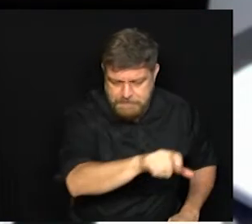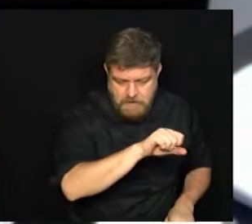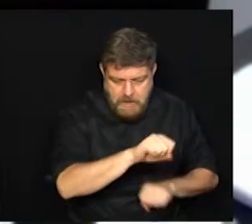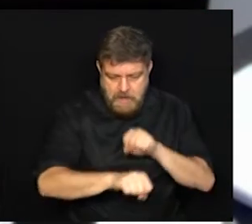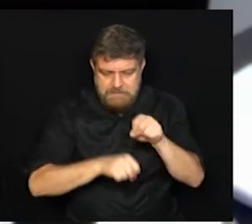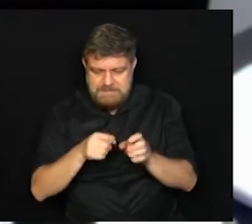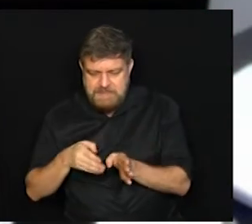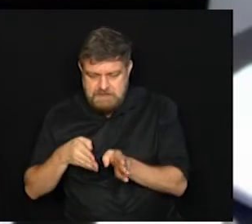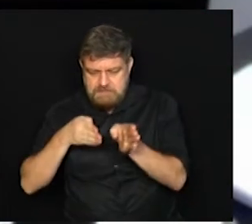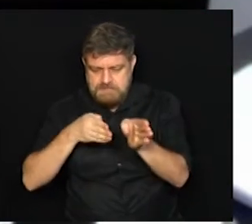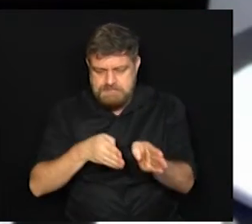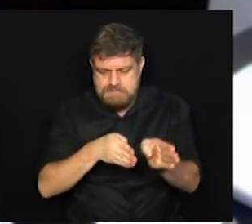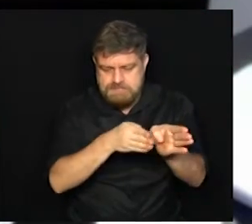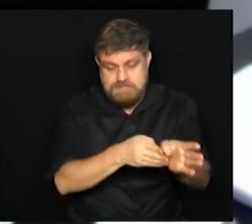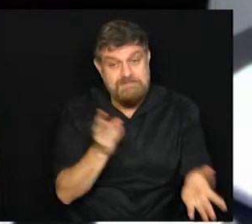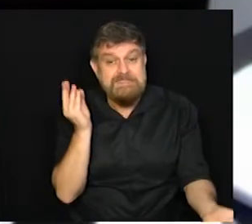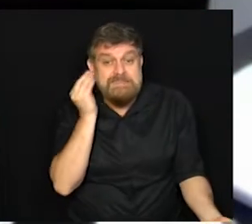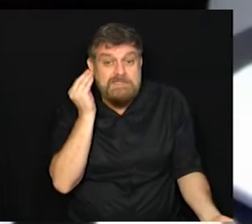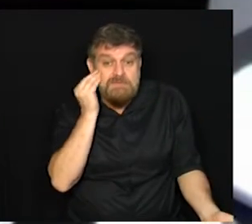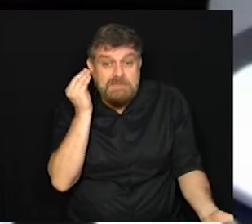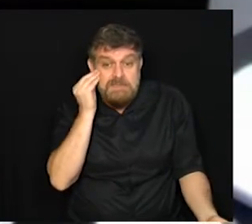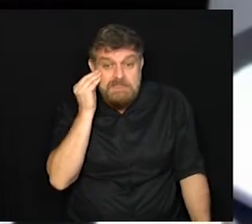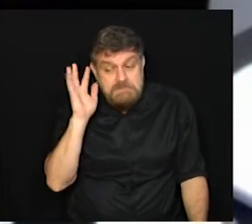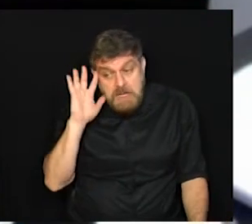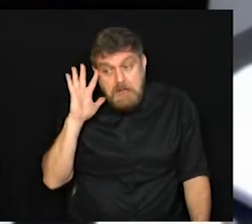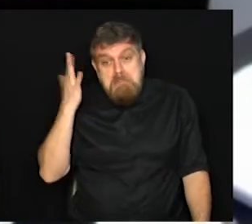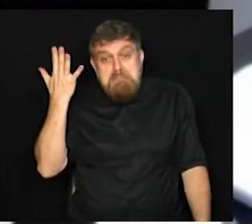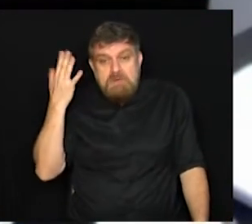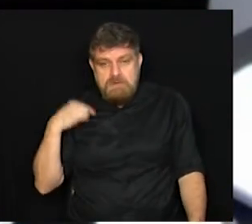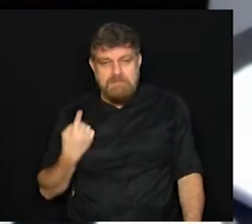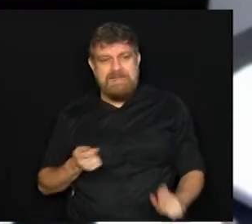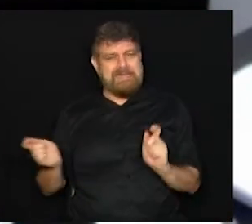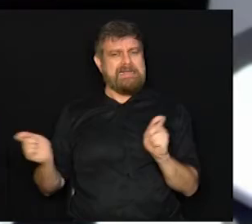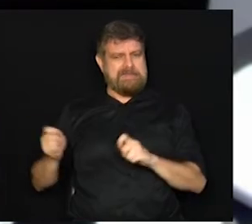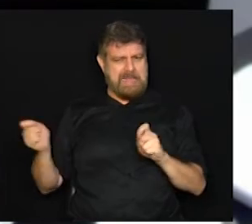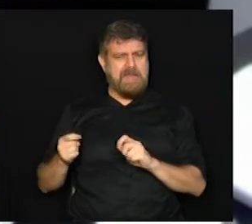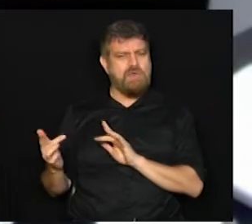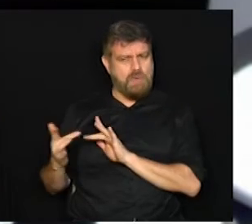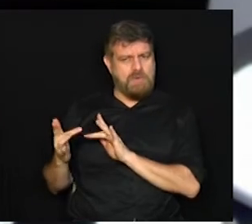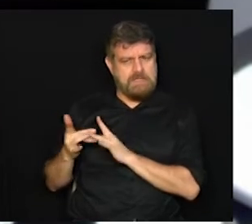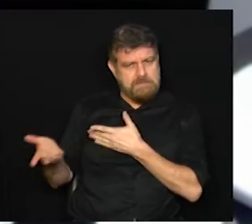qual é o resultado, mas acho que é viável a gente fazer esse contato.